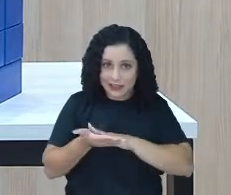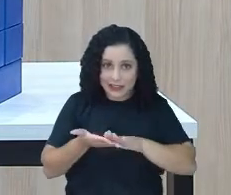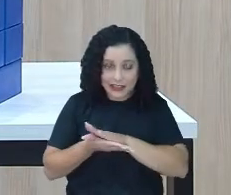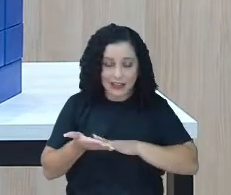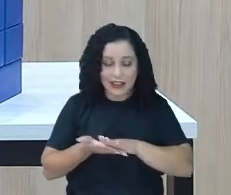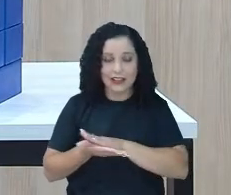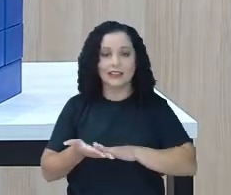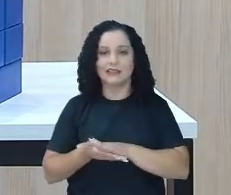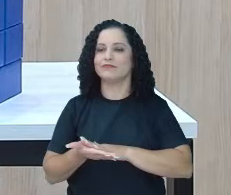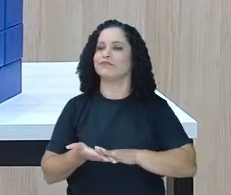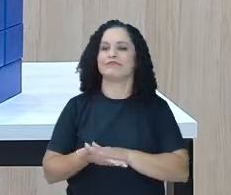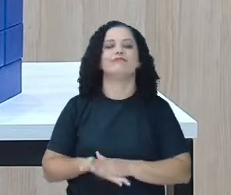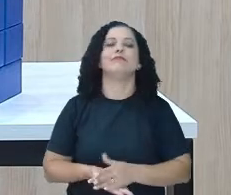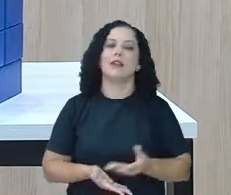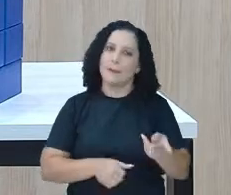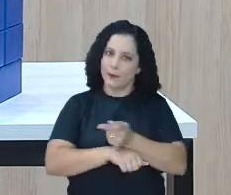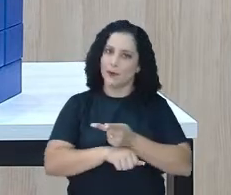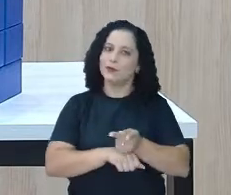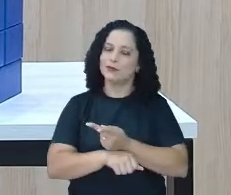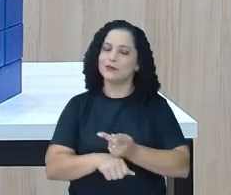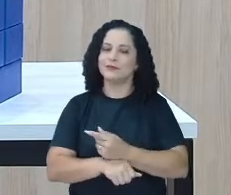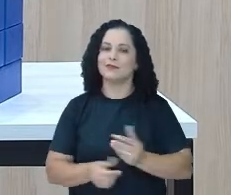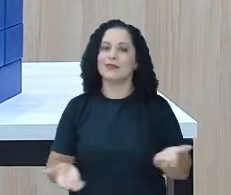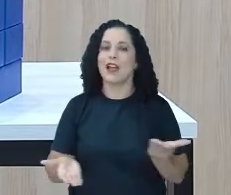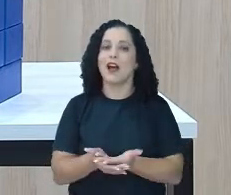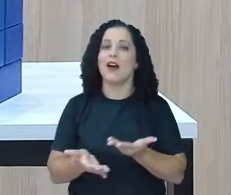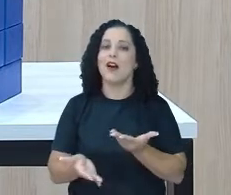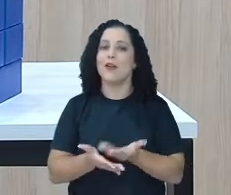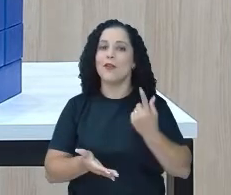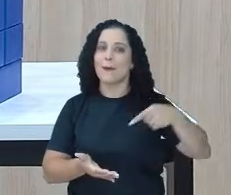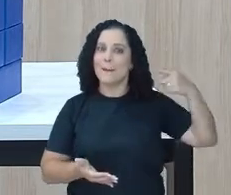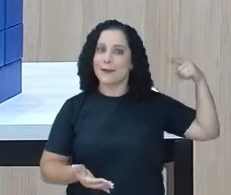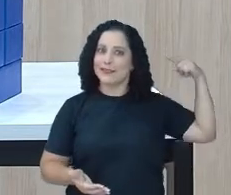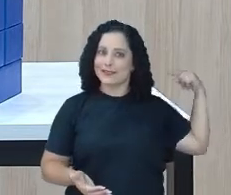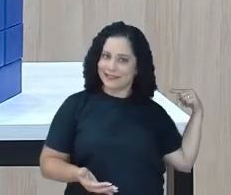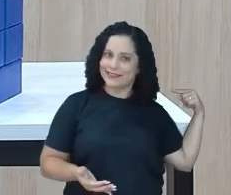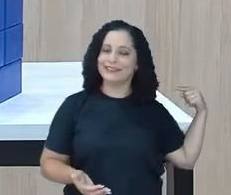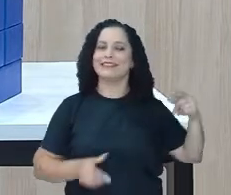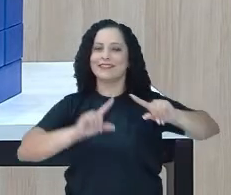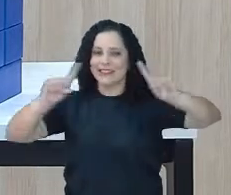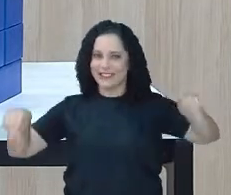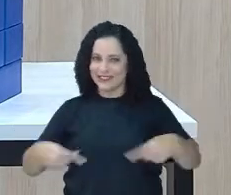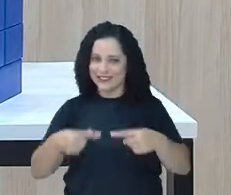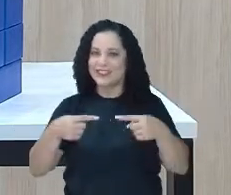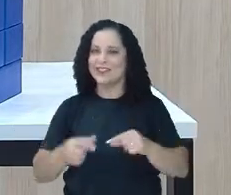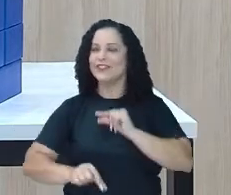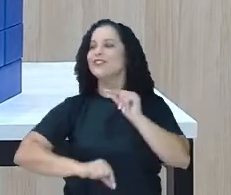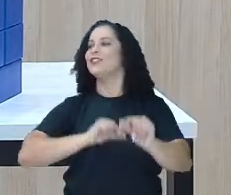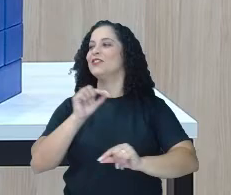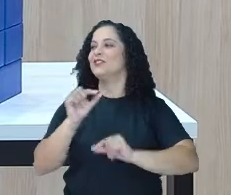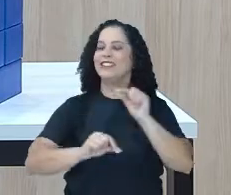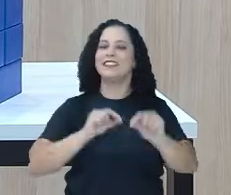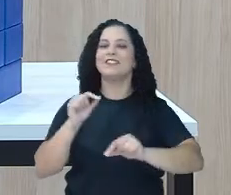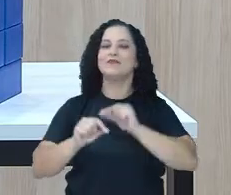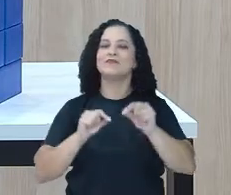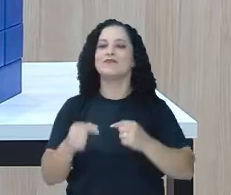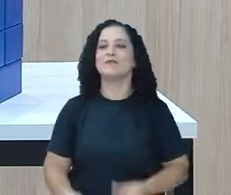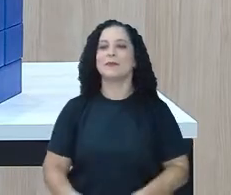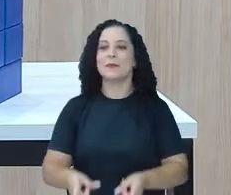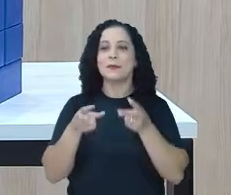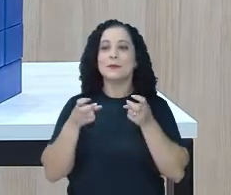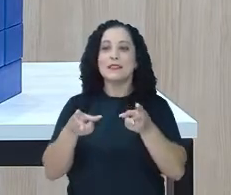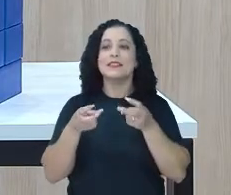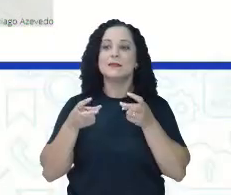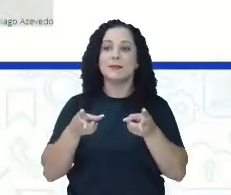massa, tá certo? E o desafio da aula passada, o professor Pedro está aqui agoniadíssimo, foi justamente a gente perceber